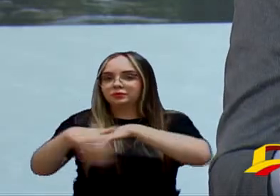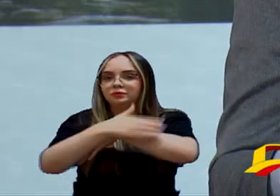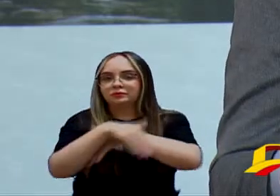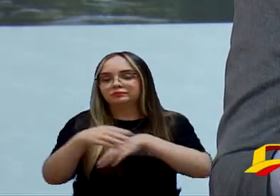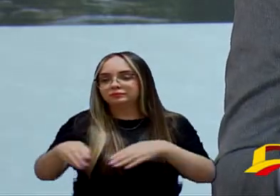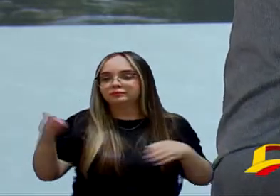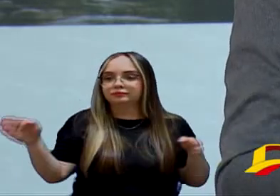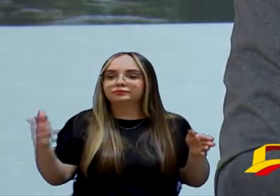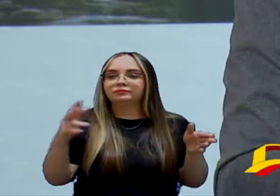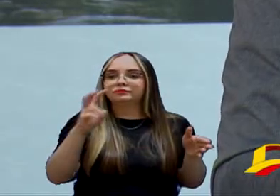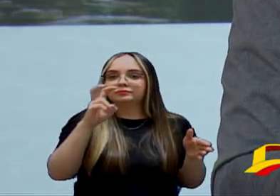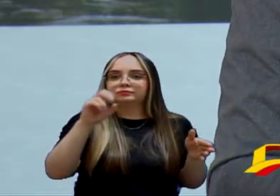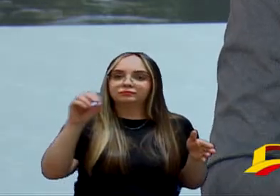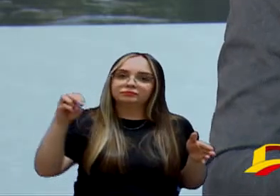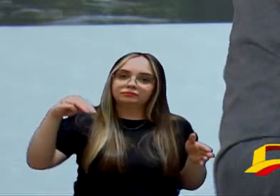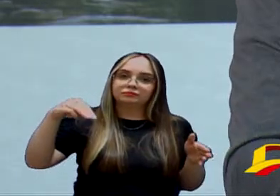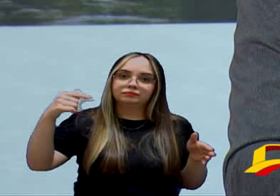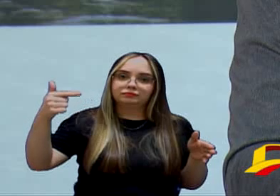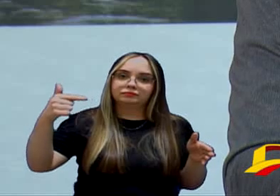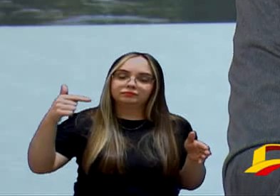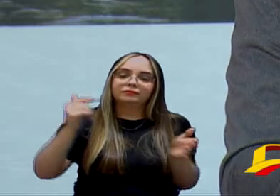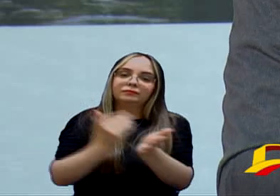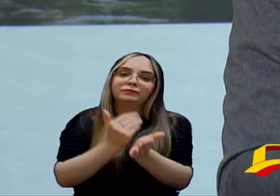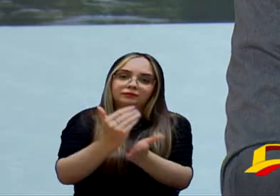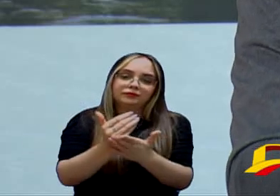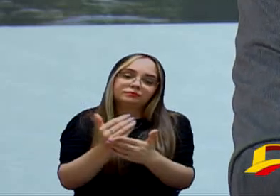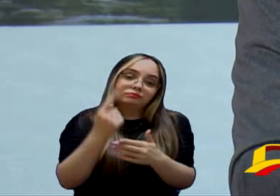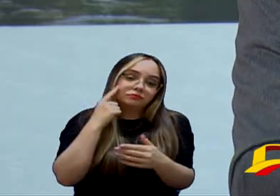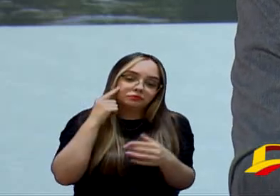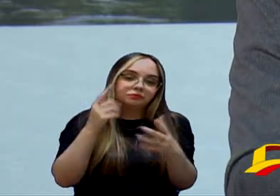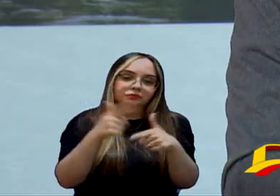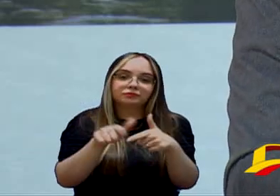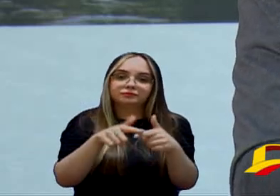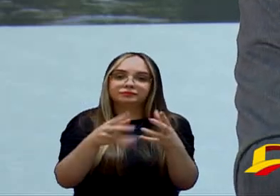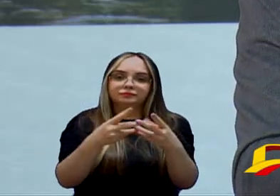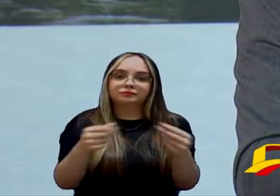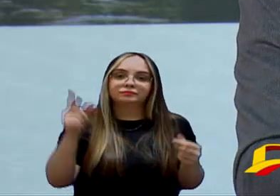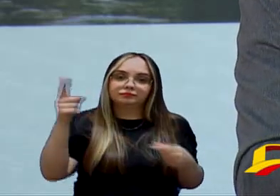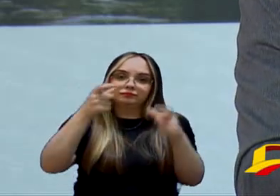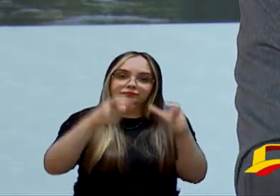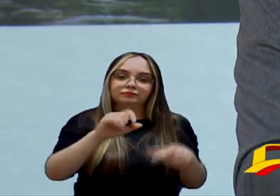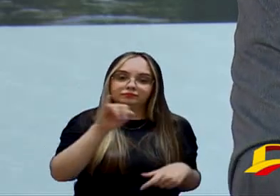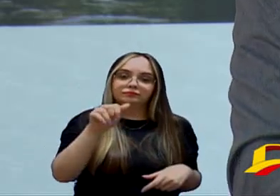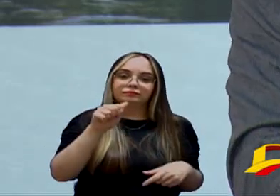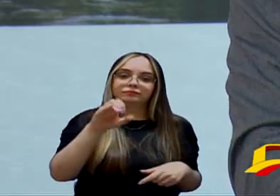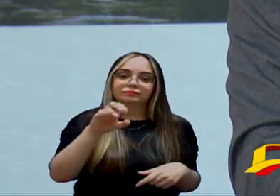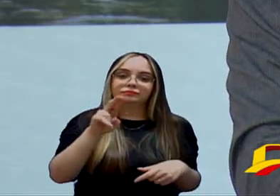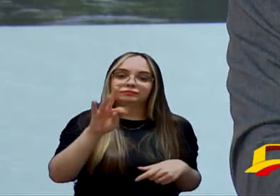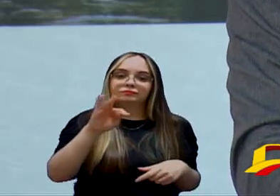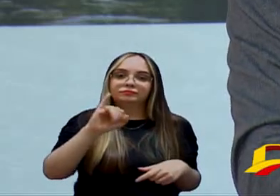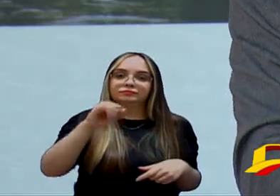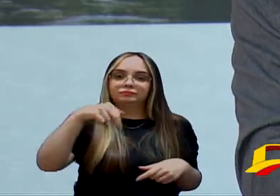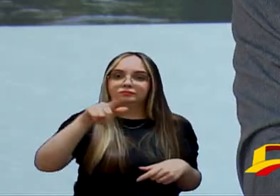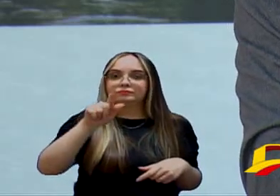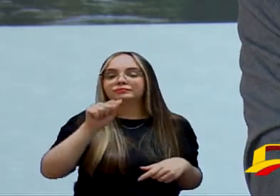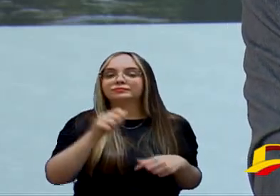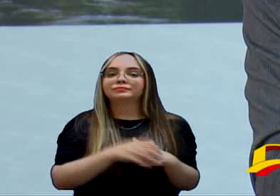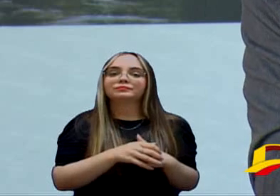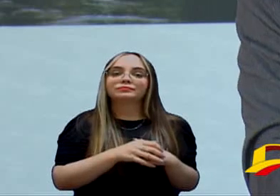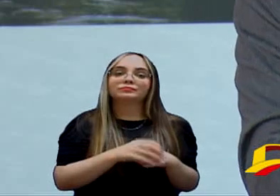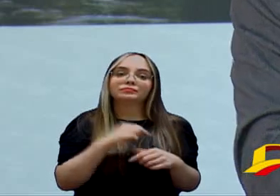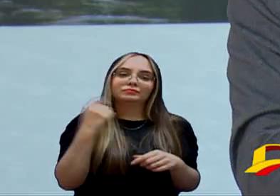em torno de 500 metros e resolver esse problema ali do bairro Jacutinga levando o asfalto lembrando que quando